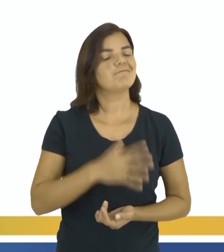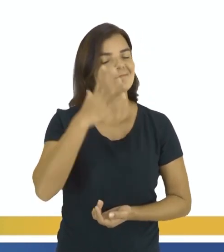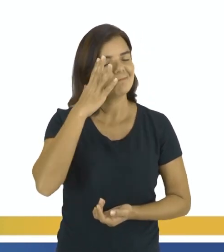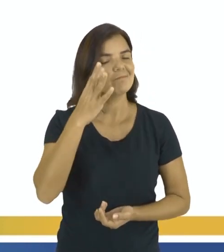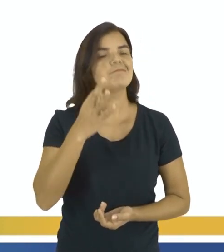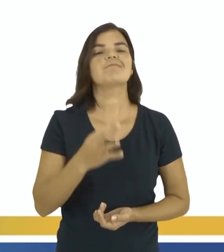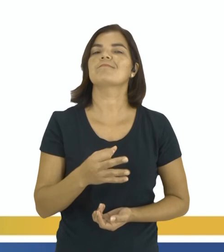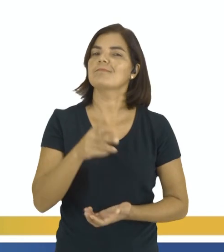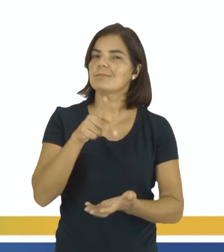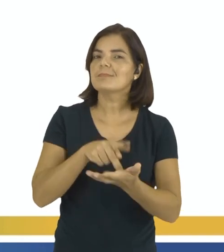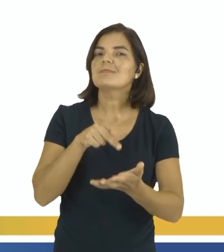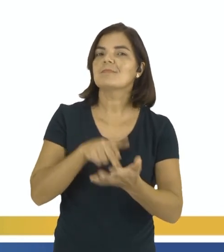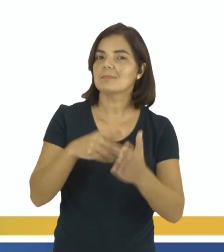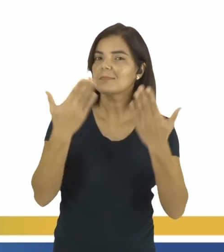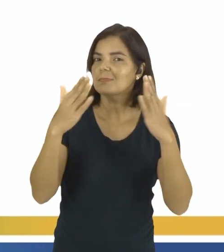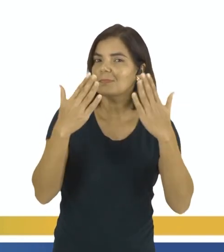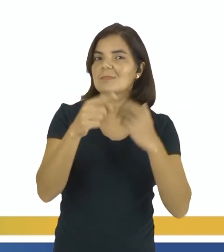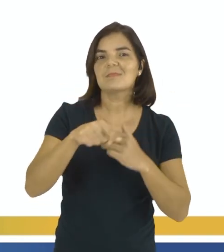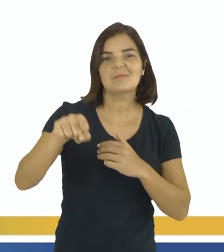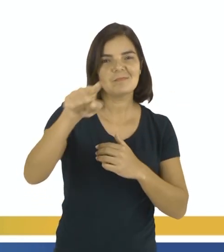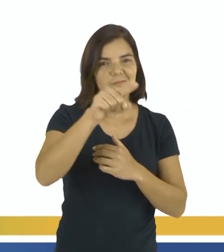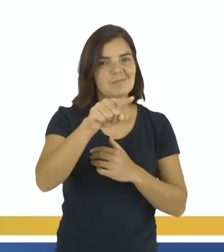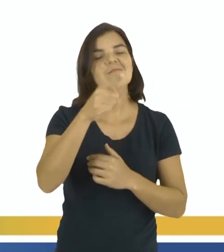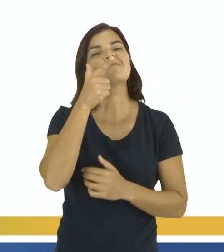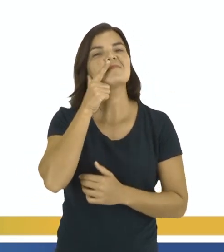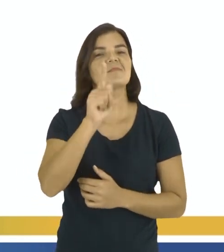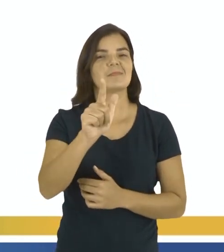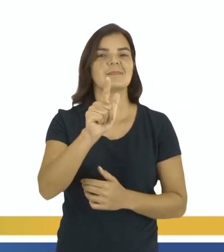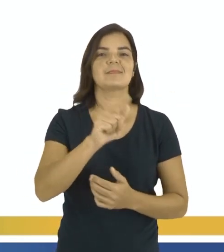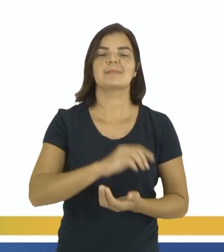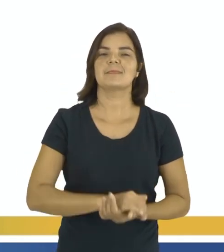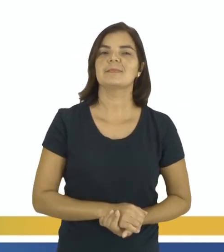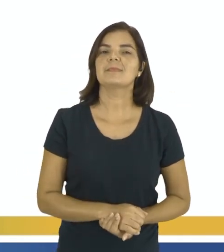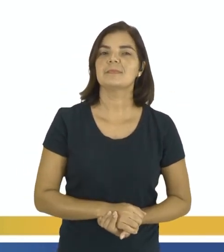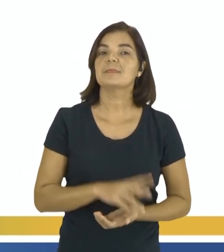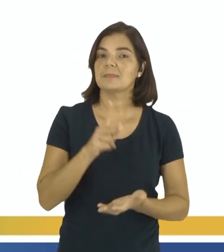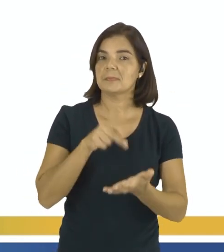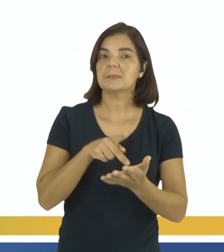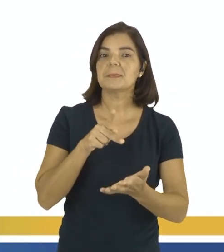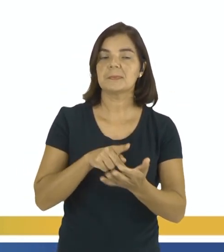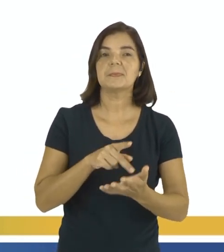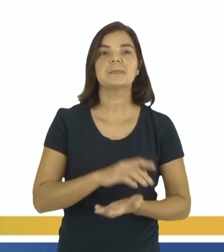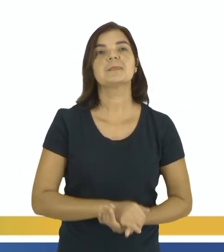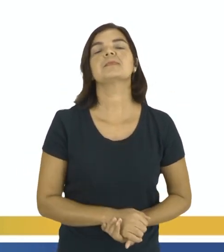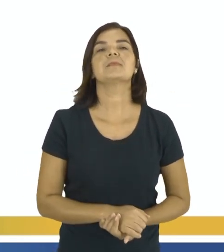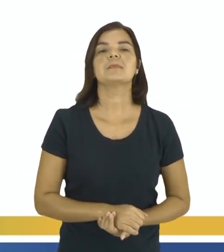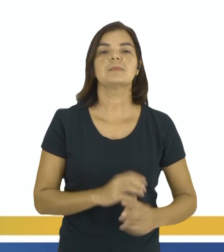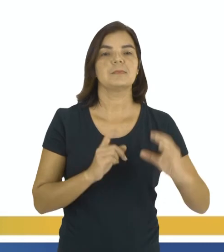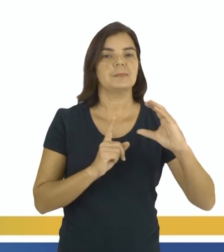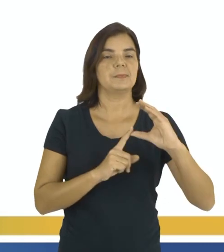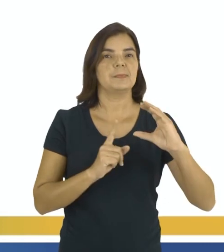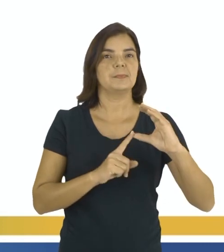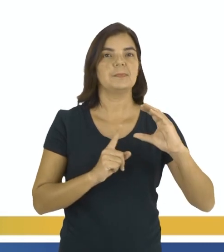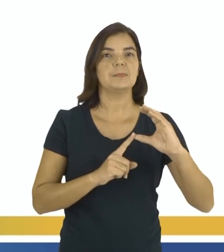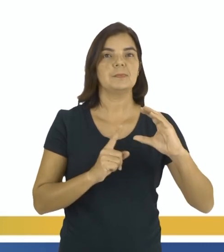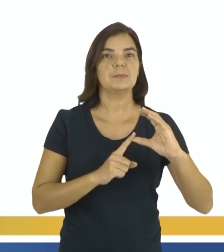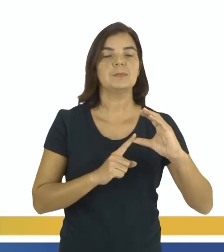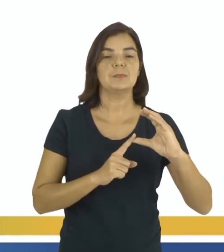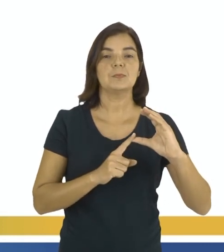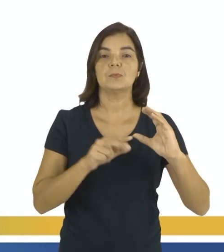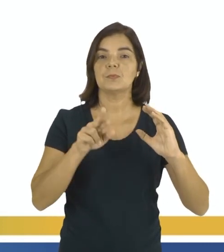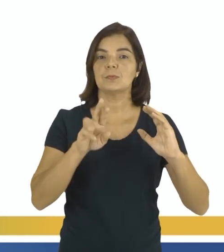Exatamente verdadeira. Parabéns para você que marcou corretamente, é verdadeira. E letra C.